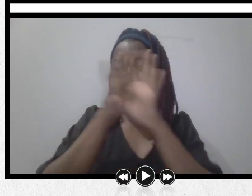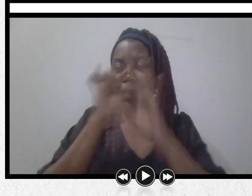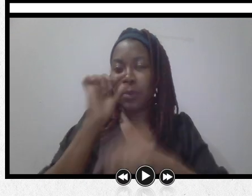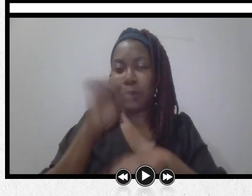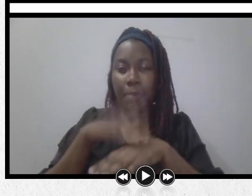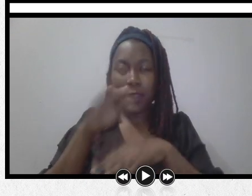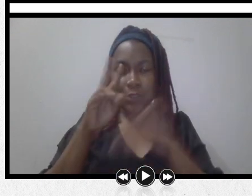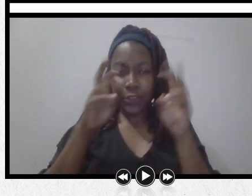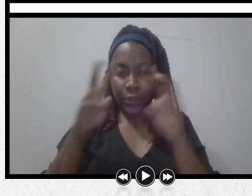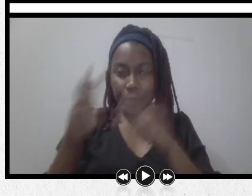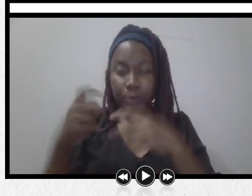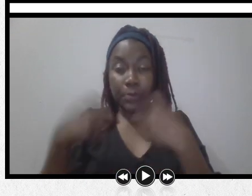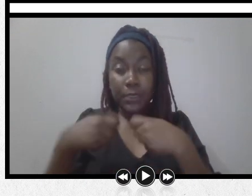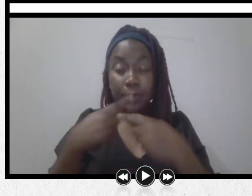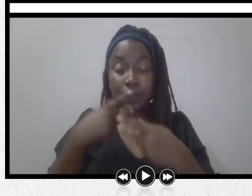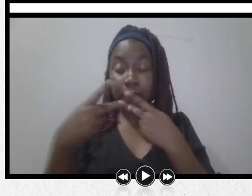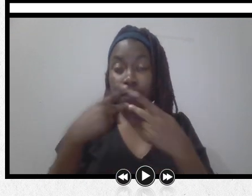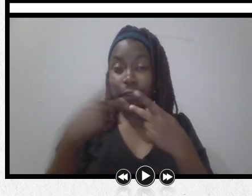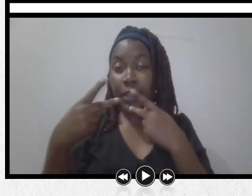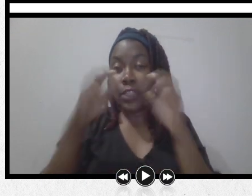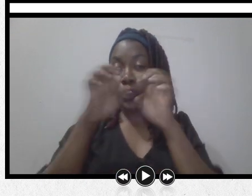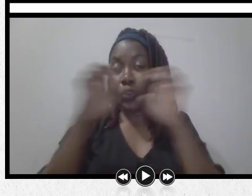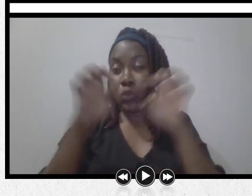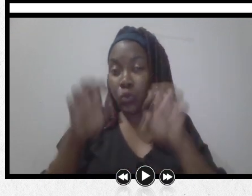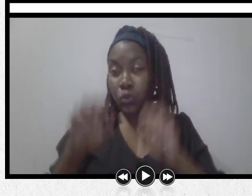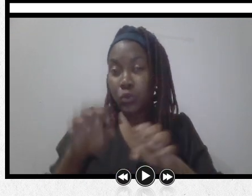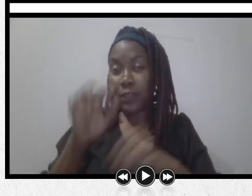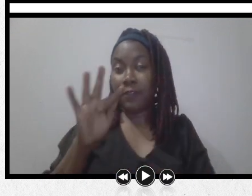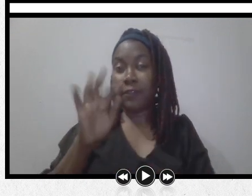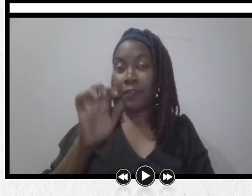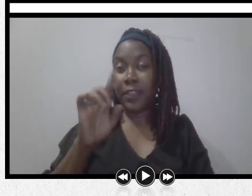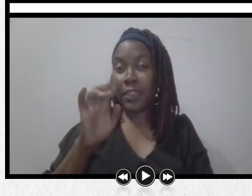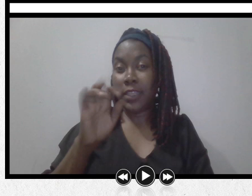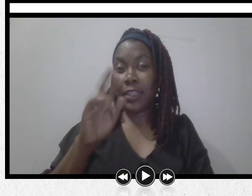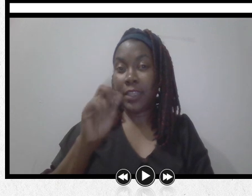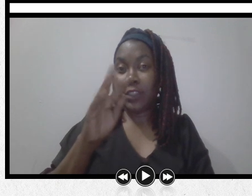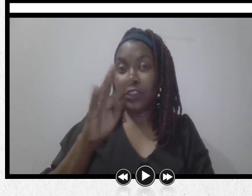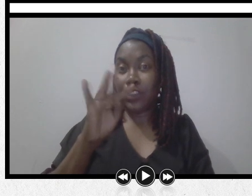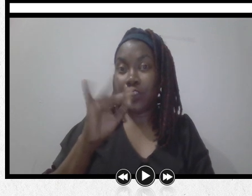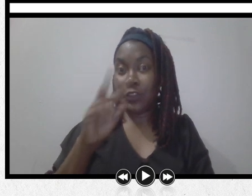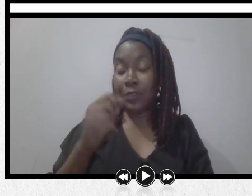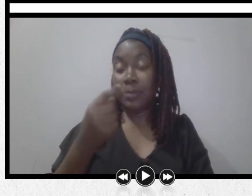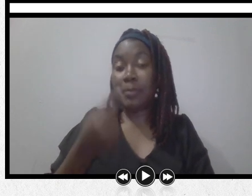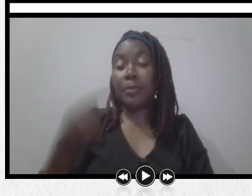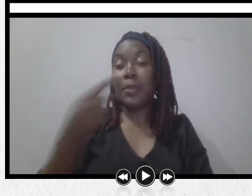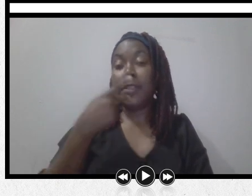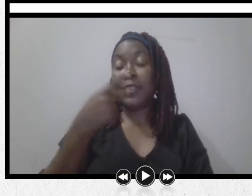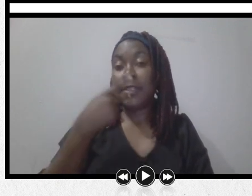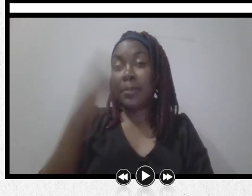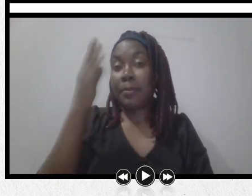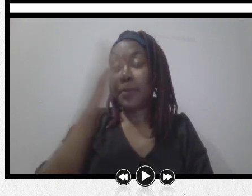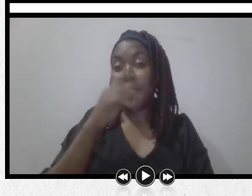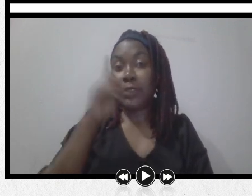esse assunto, precisamos falar sobre estrutura federativa. Primeiro, para dizer que o Brasil é uma